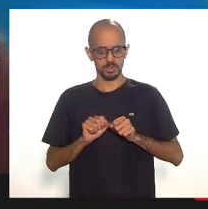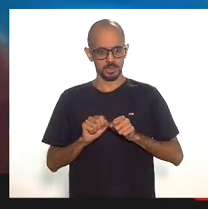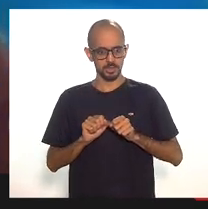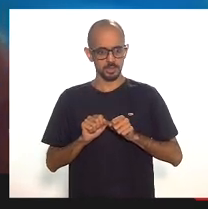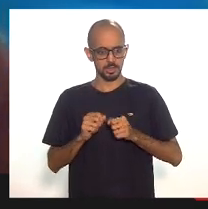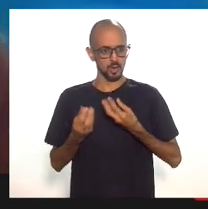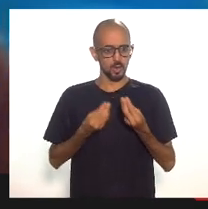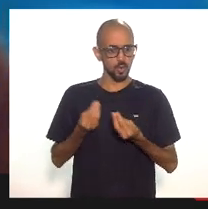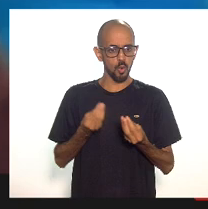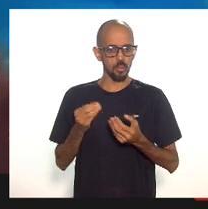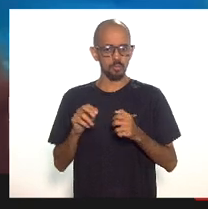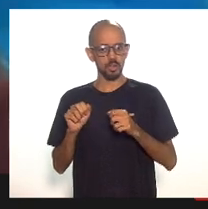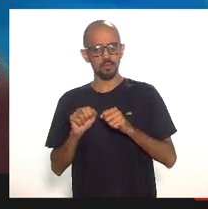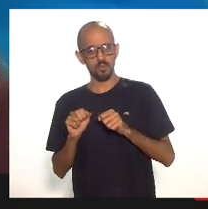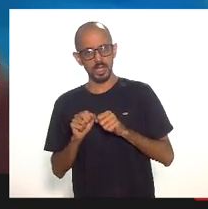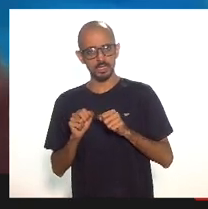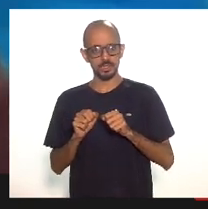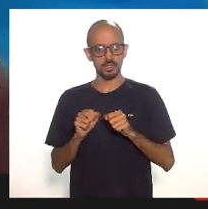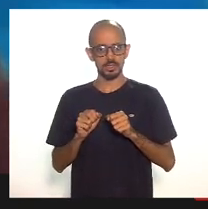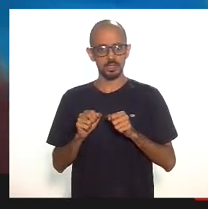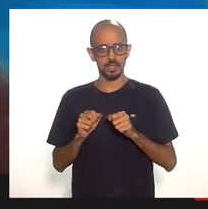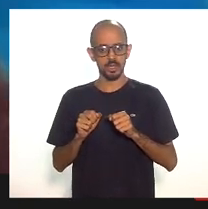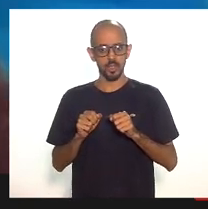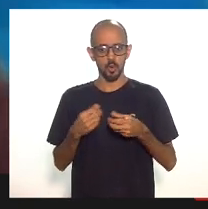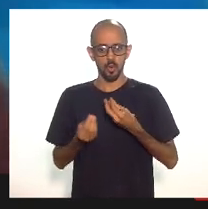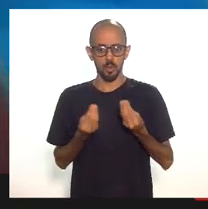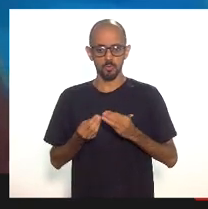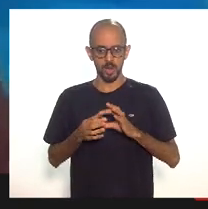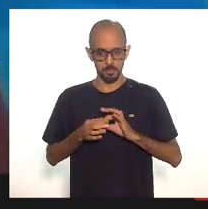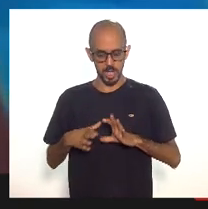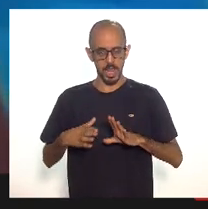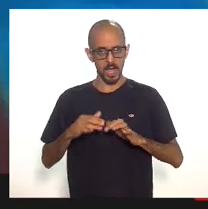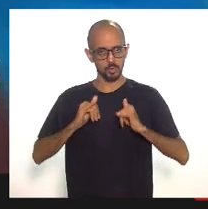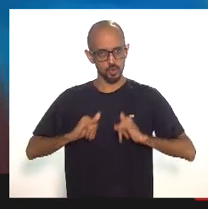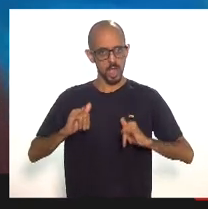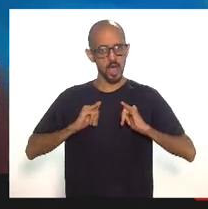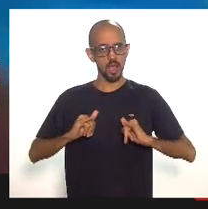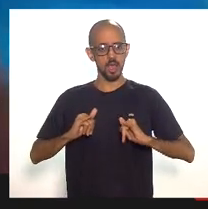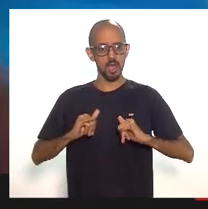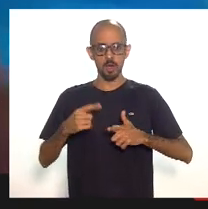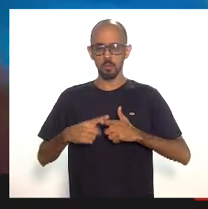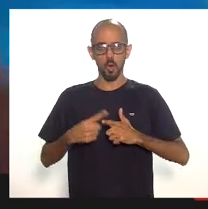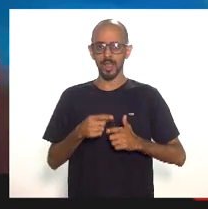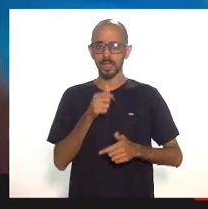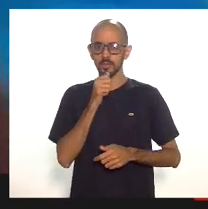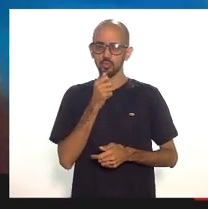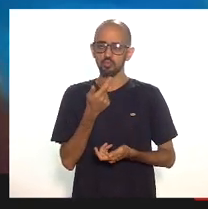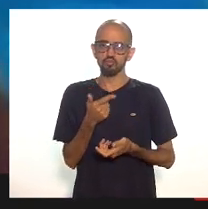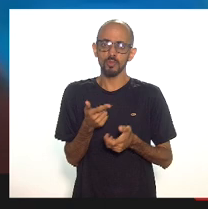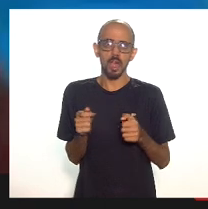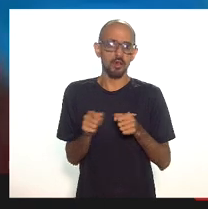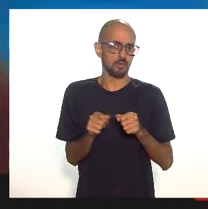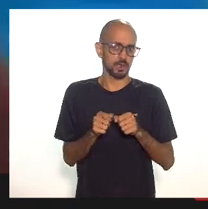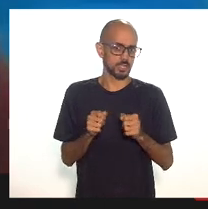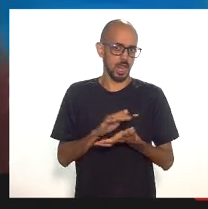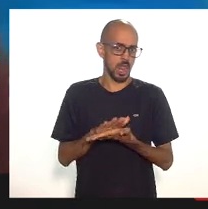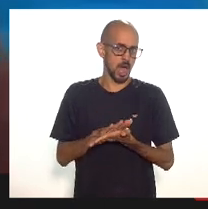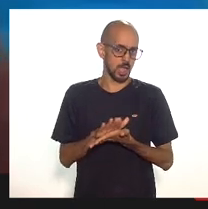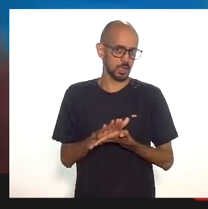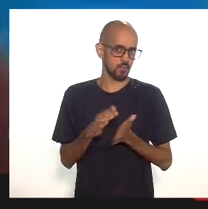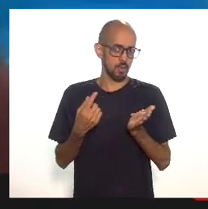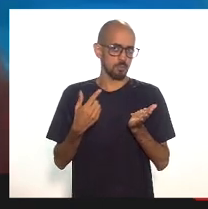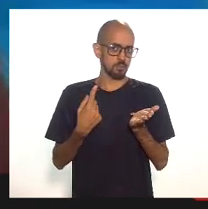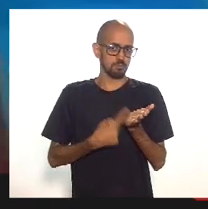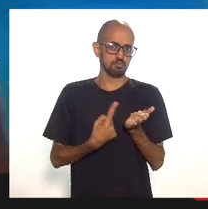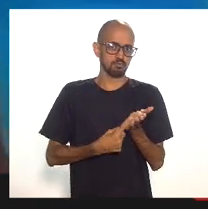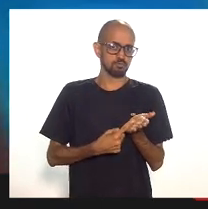foram liberados? E por que desse anúncio e da não execução daquilo que foi prometido, como disse o